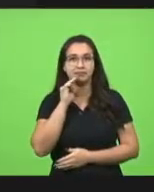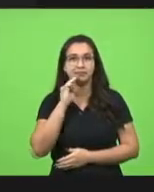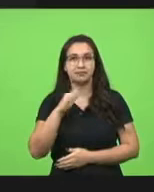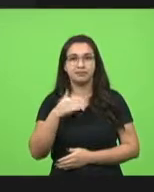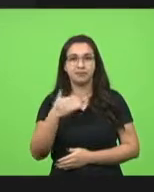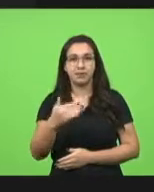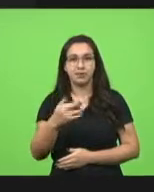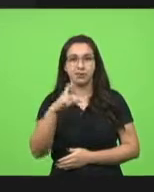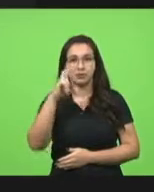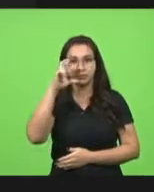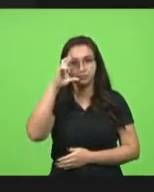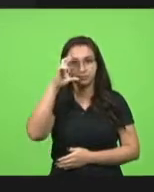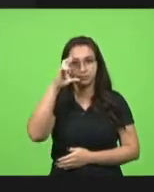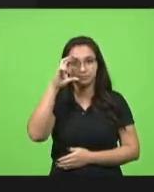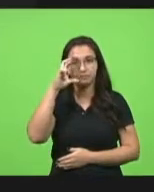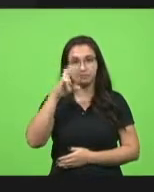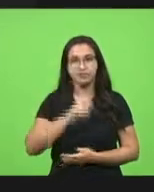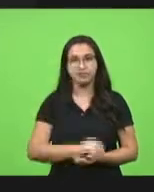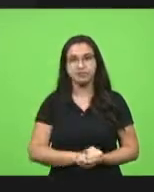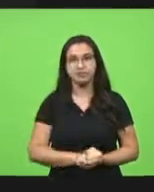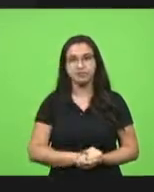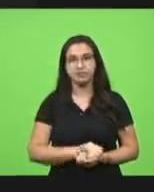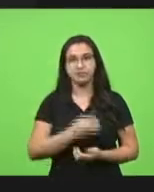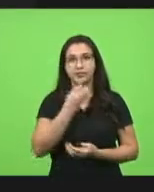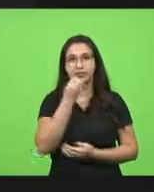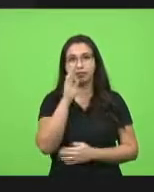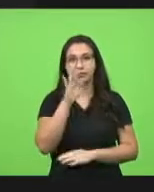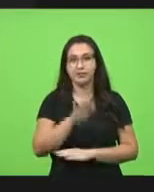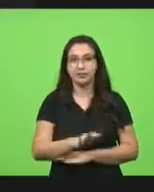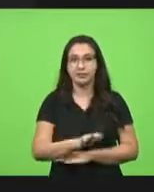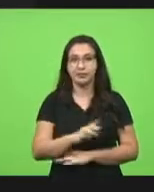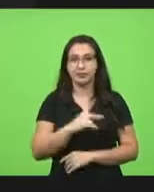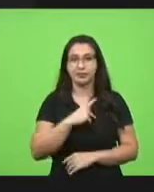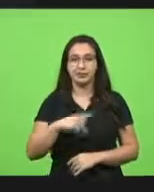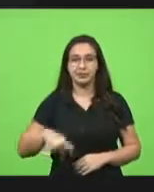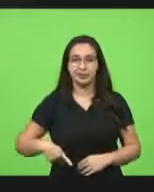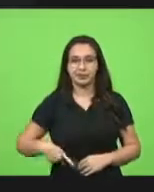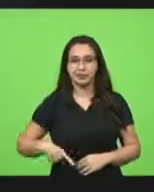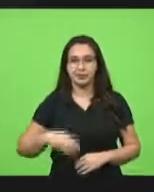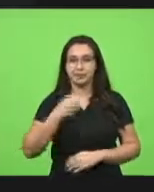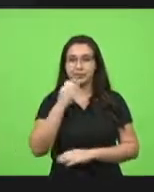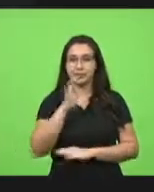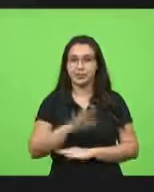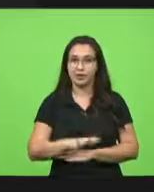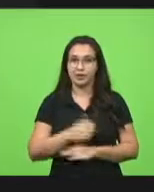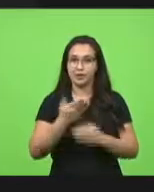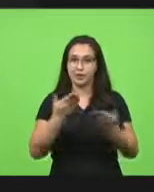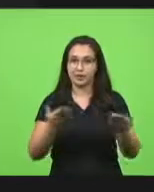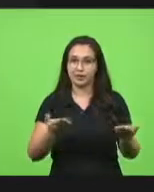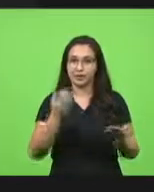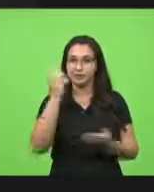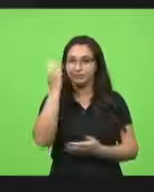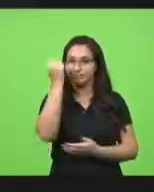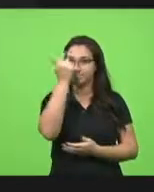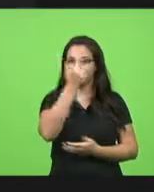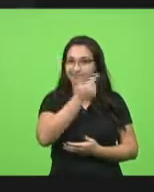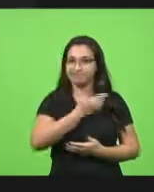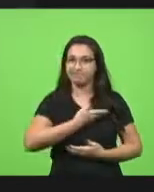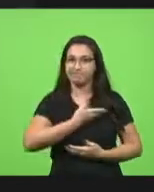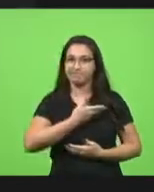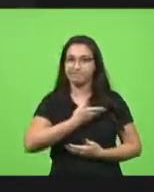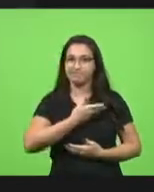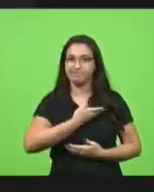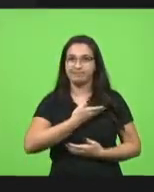Alba. Boa tarde, senhor presidente, boa tarde aos colegas, mas principalmente boa tarde ao colega e